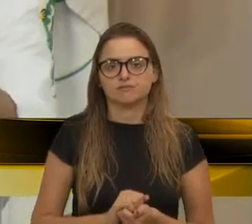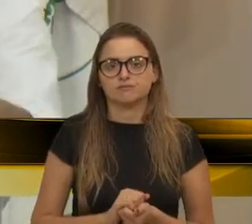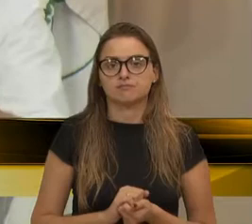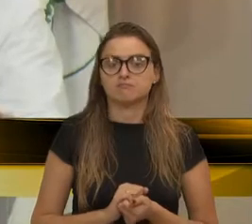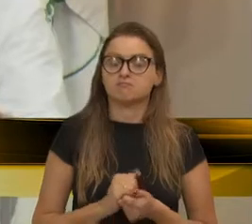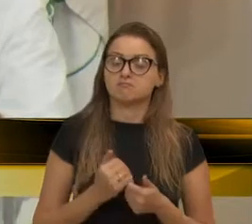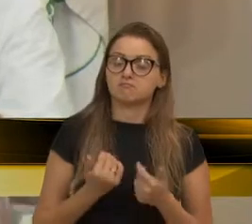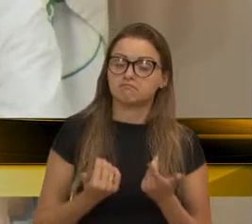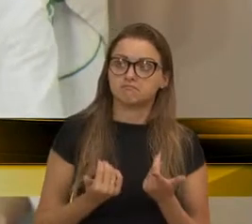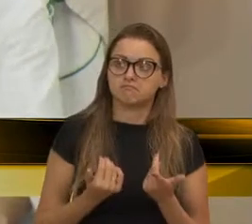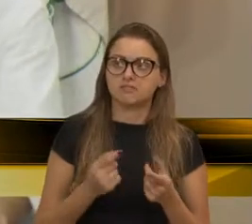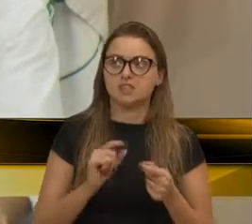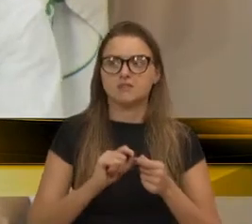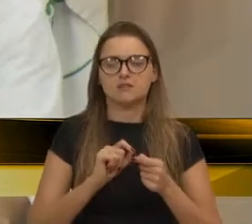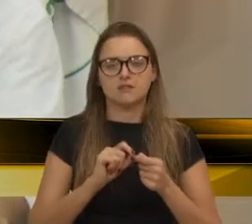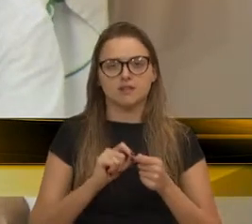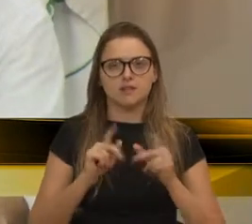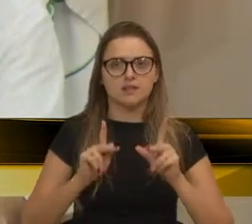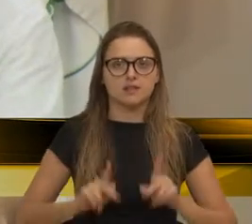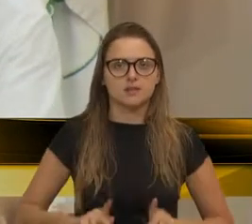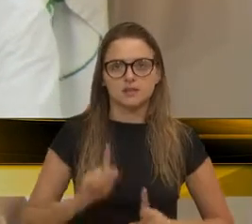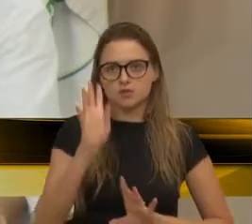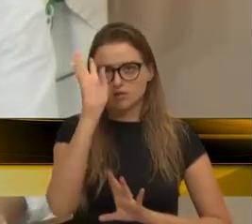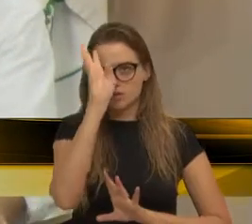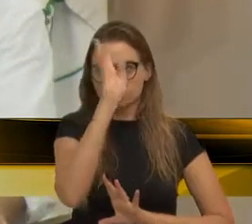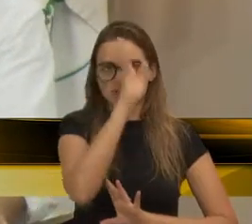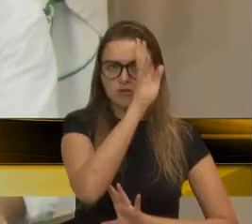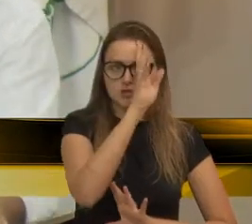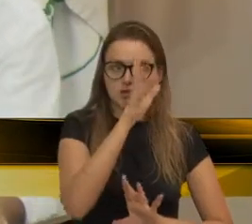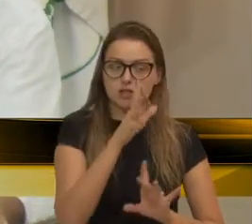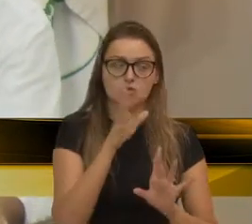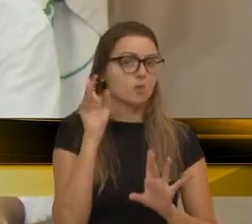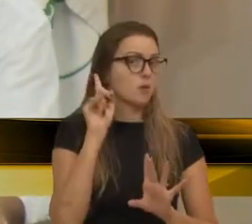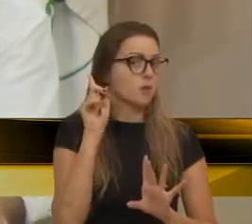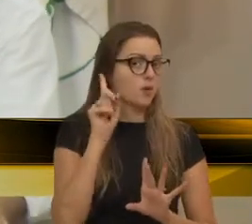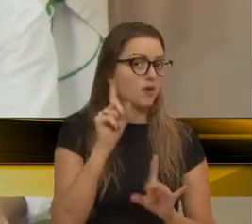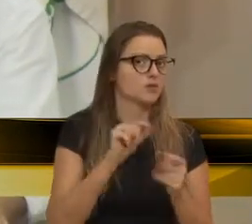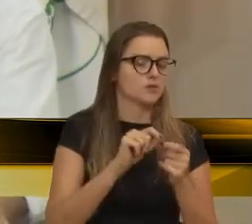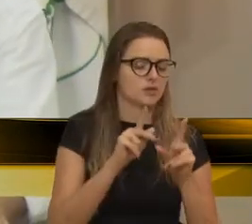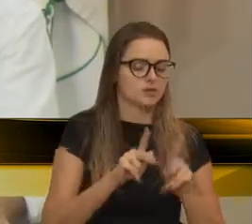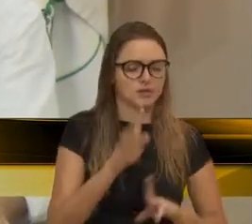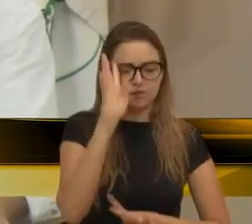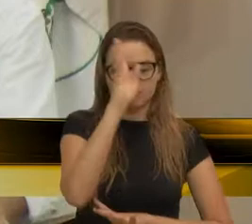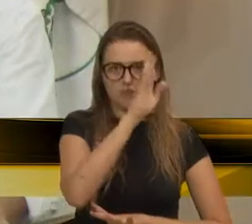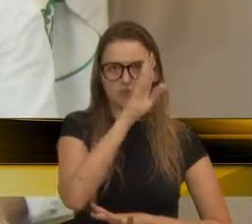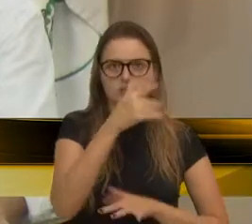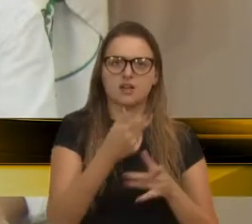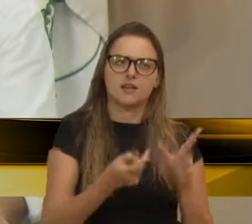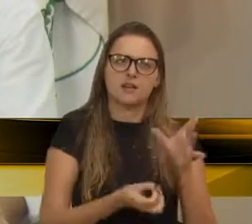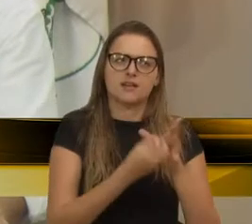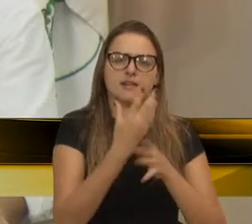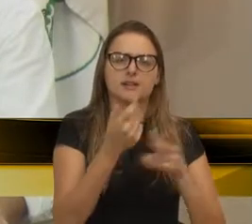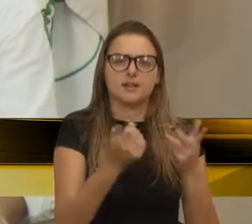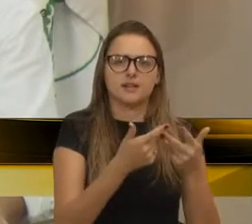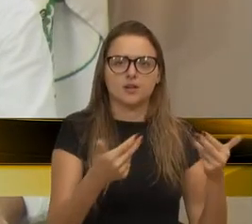distrai a população com alguns assuntos de costume, gera algumas polêmicas,